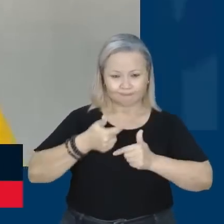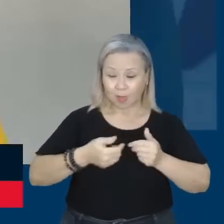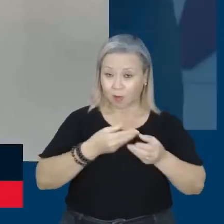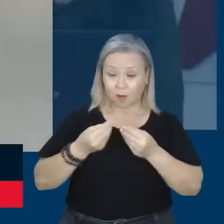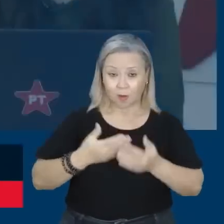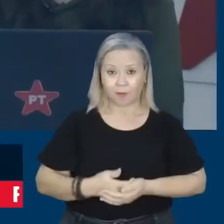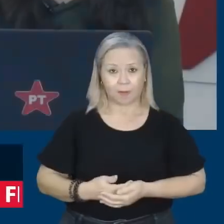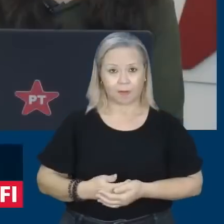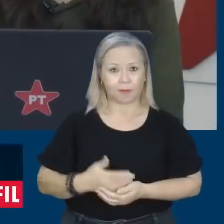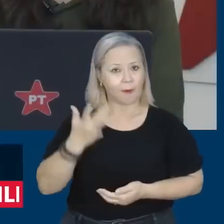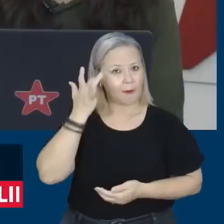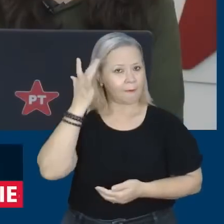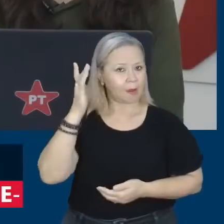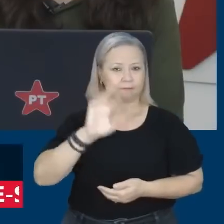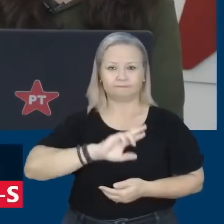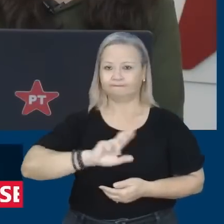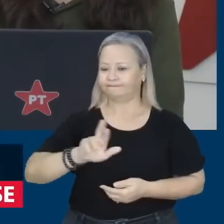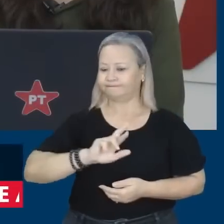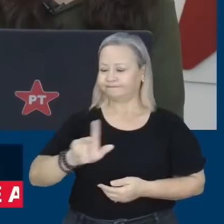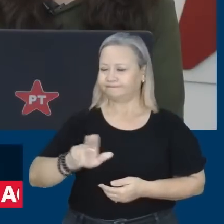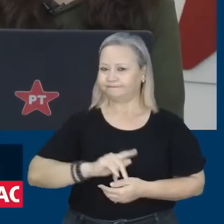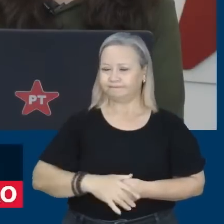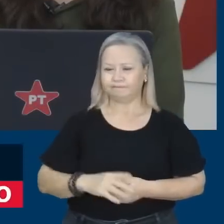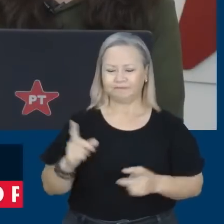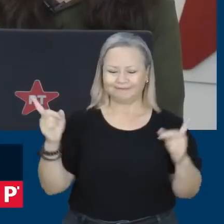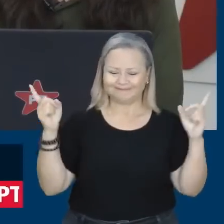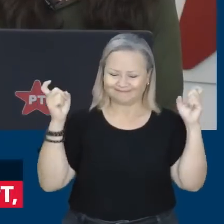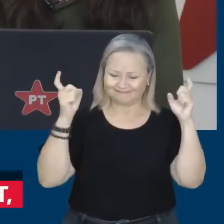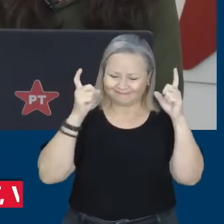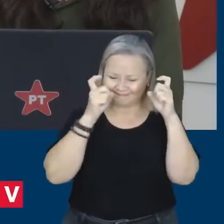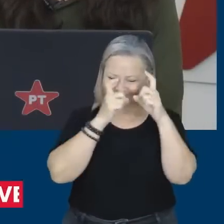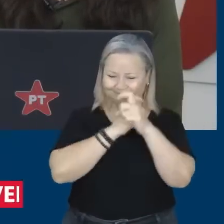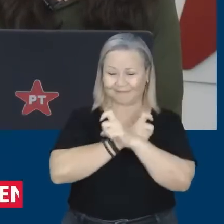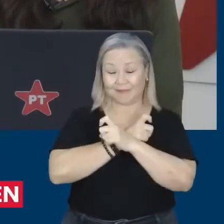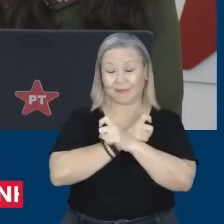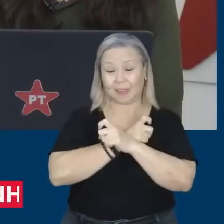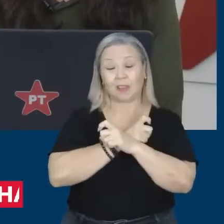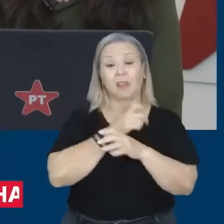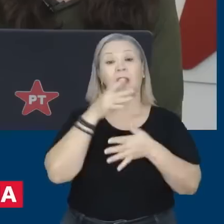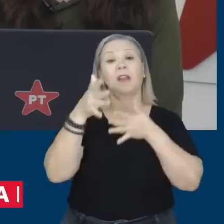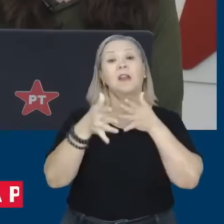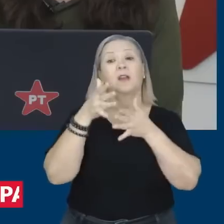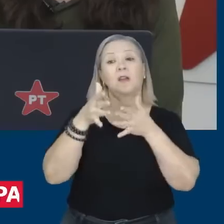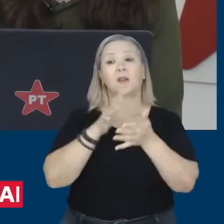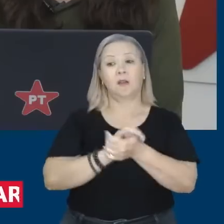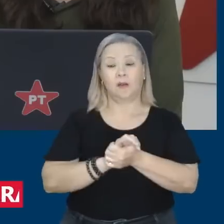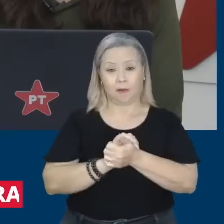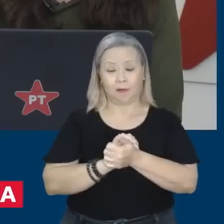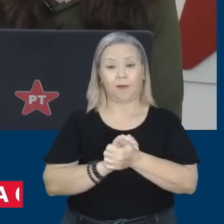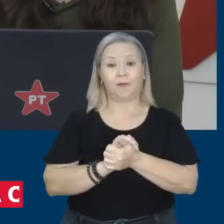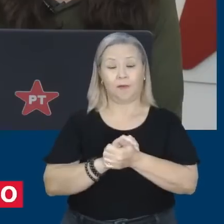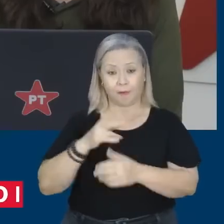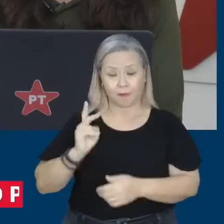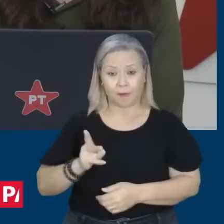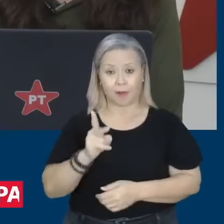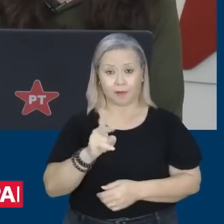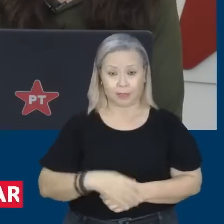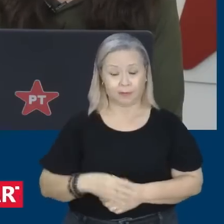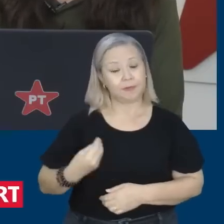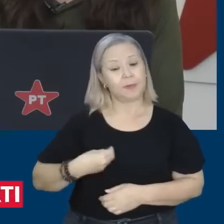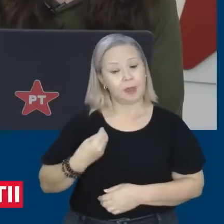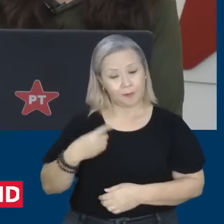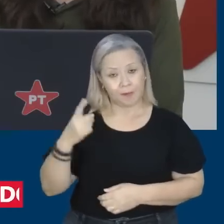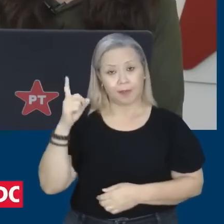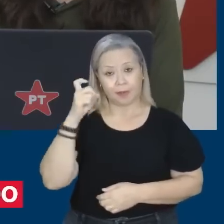vai ser. Eu costumo dizer que se a Câmara Municipal, a minha vida já era difícil